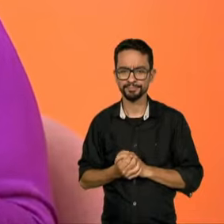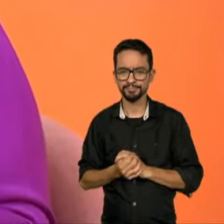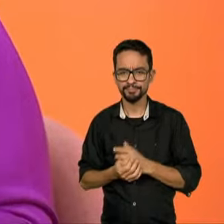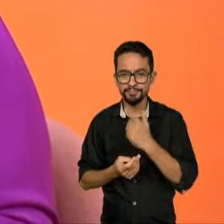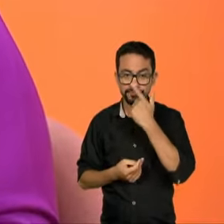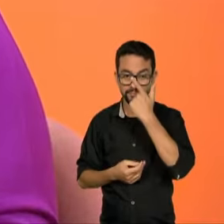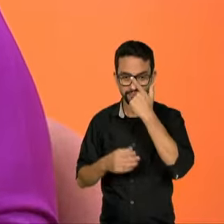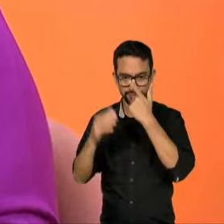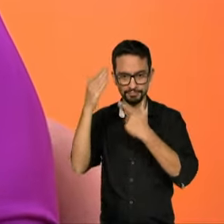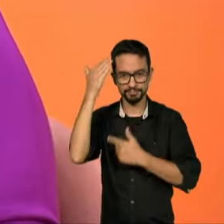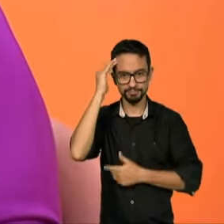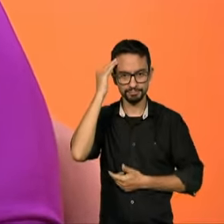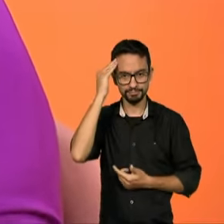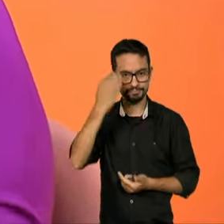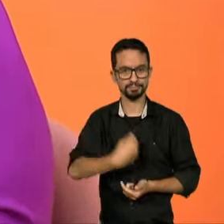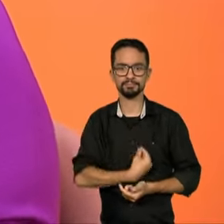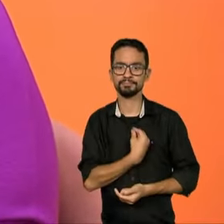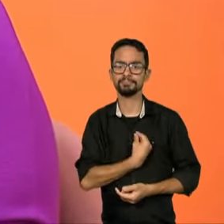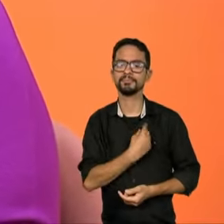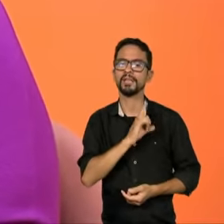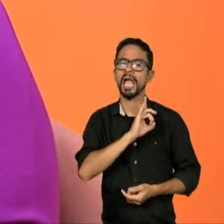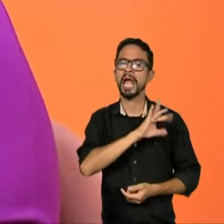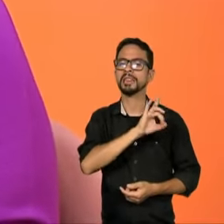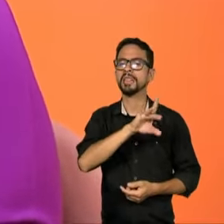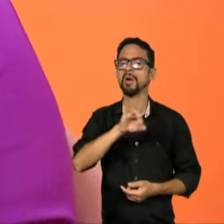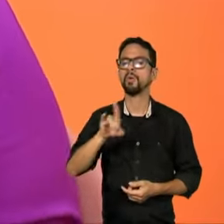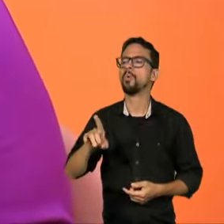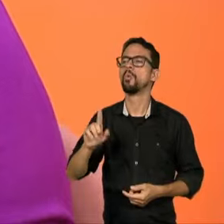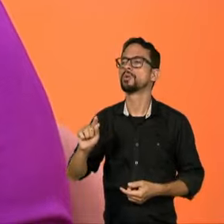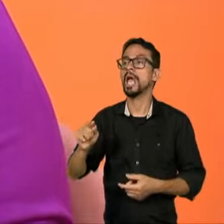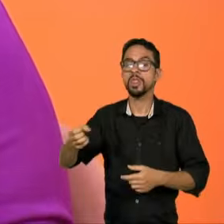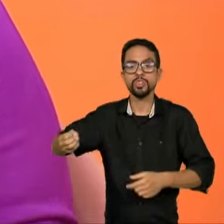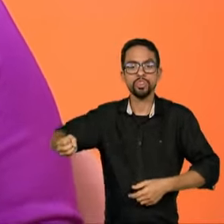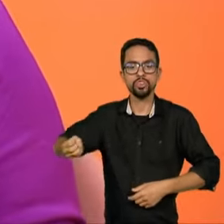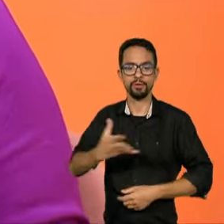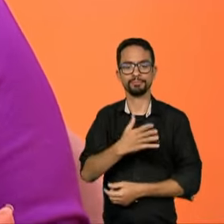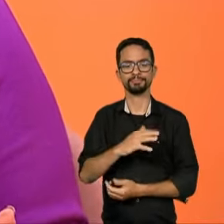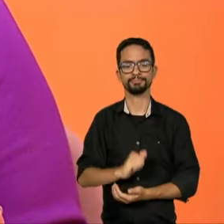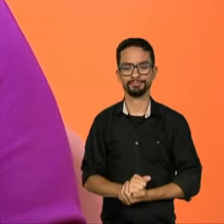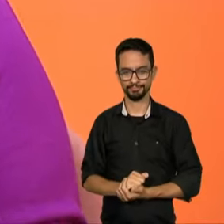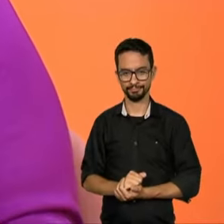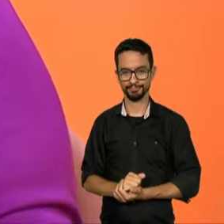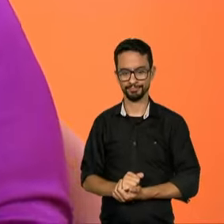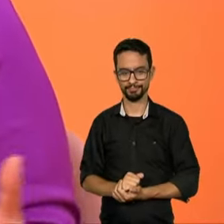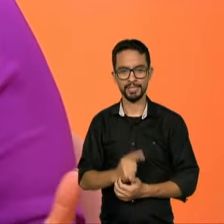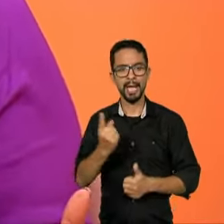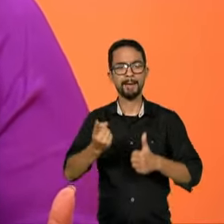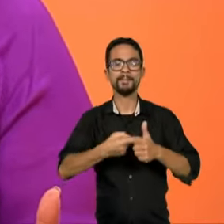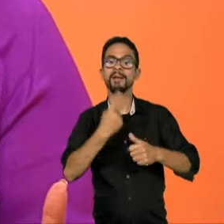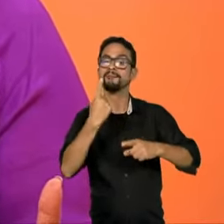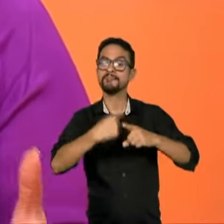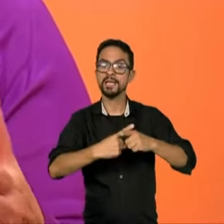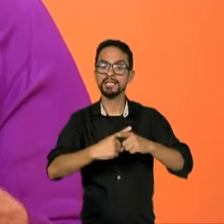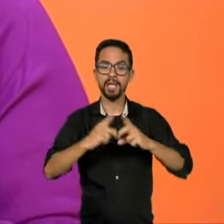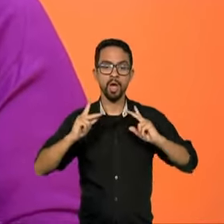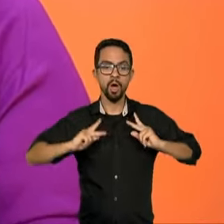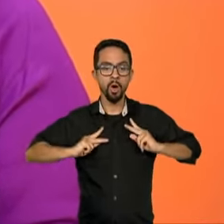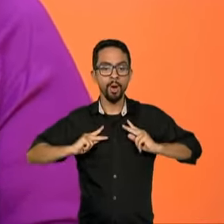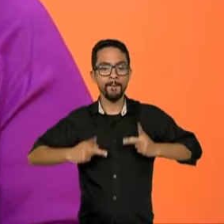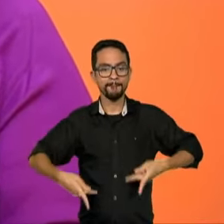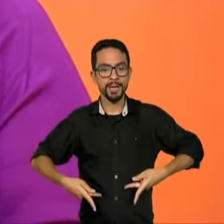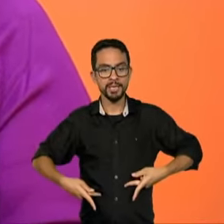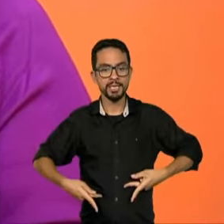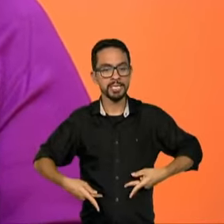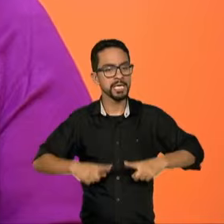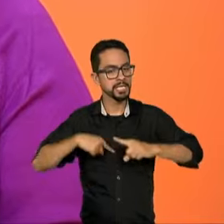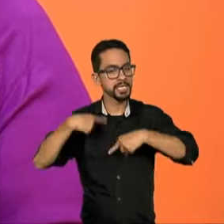você hoje, a gente vive hoje um fenômeno que é inédito, né? Que pela primeira vez na história da humanidade, nós temos